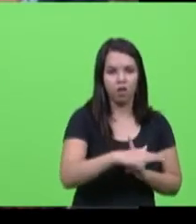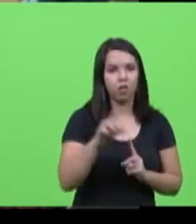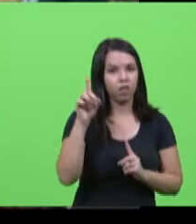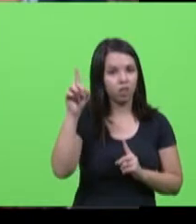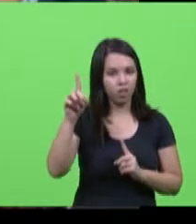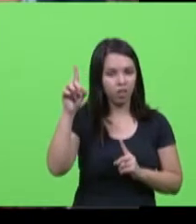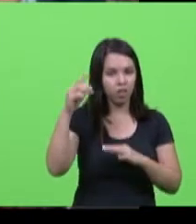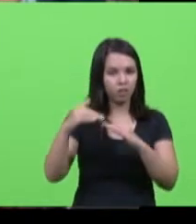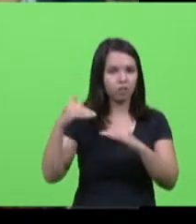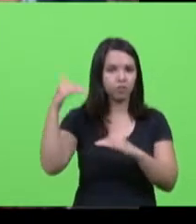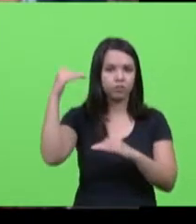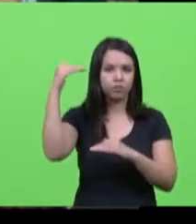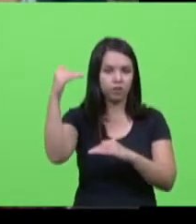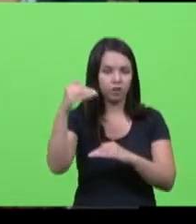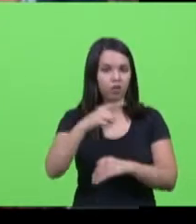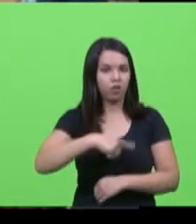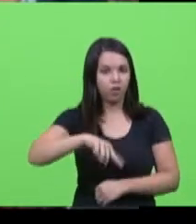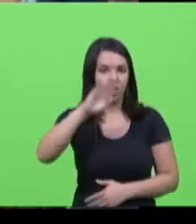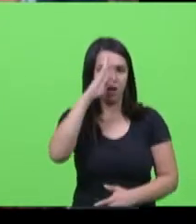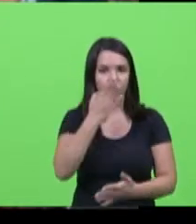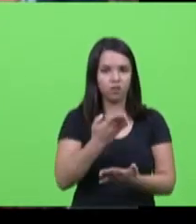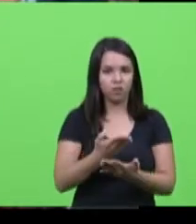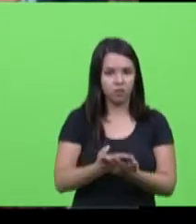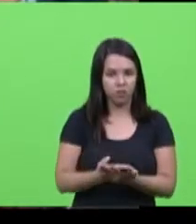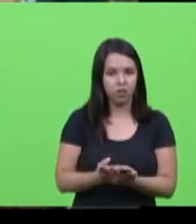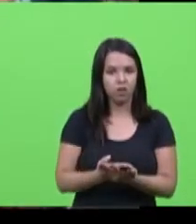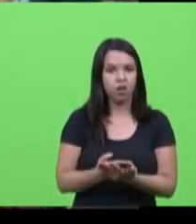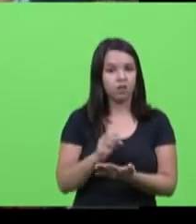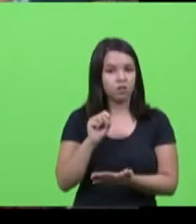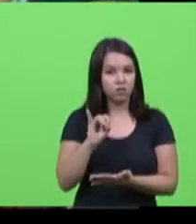acredita muito nisso. E é a hora que a gente parar de acreditar nessa...